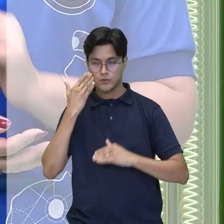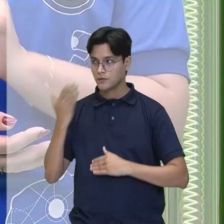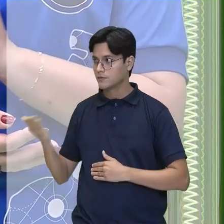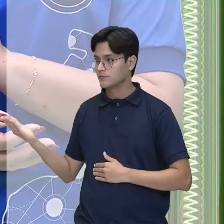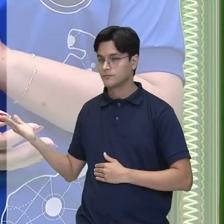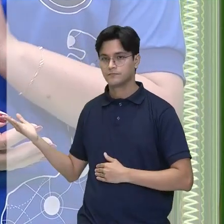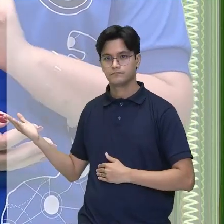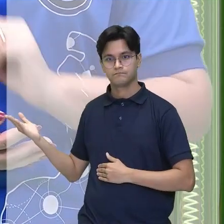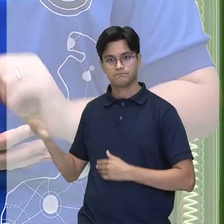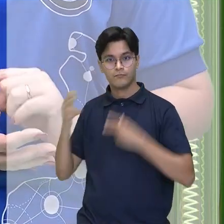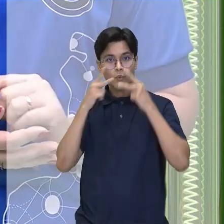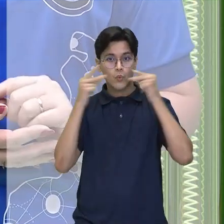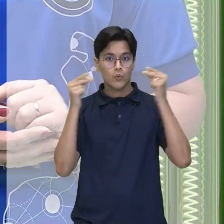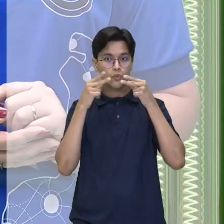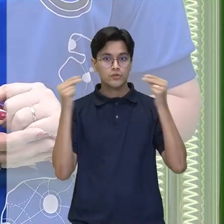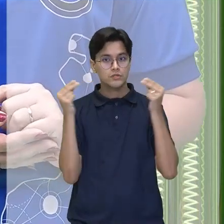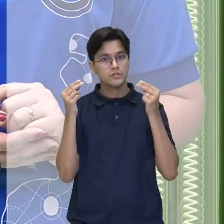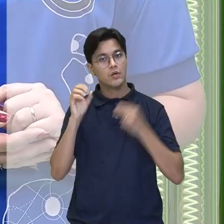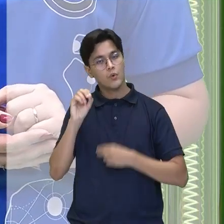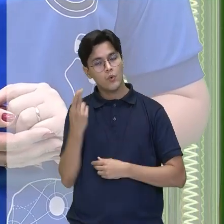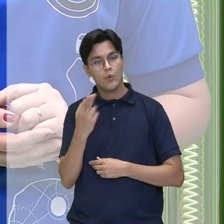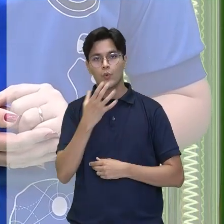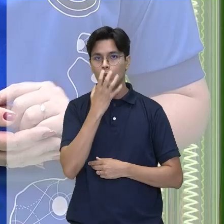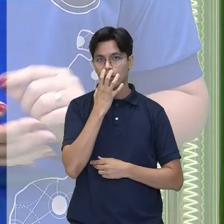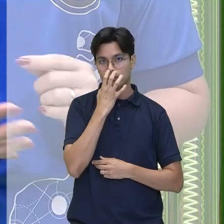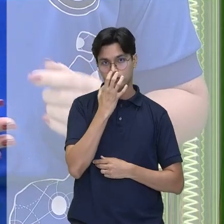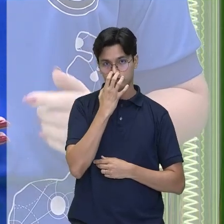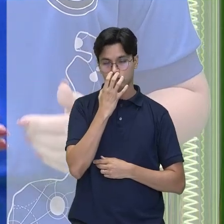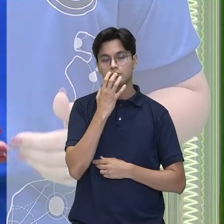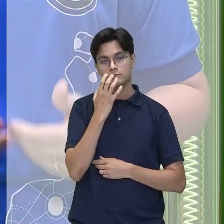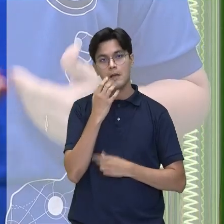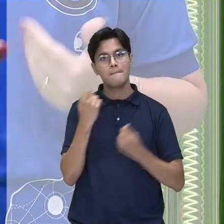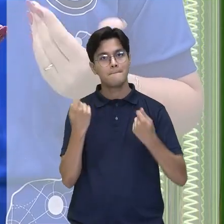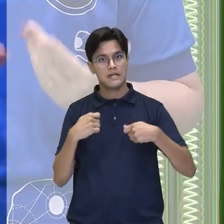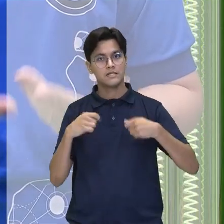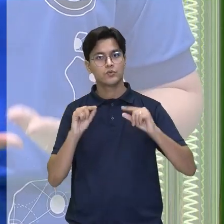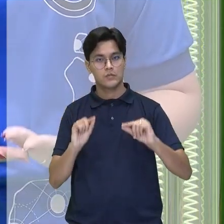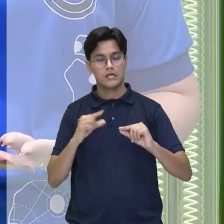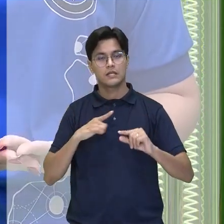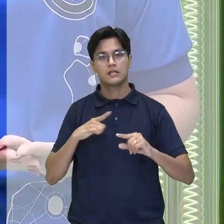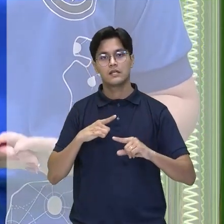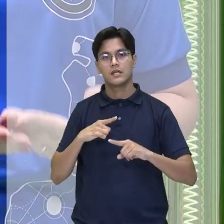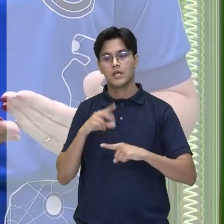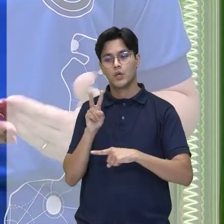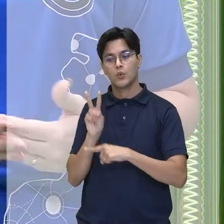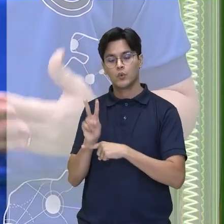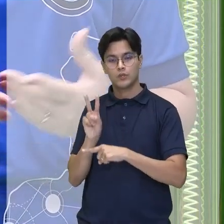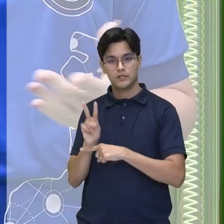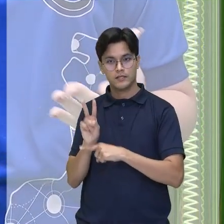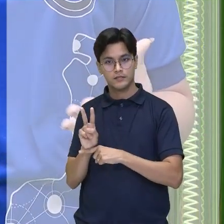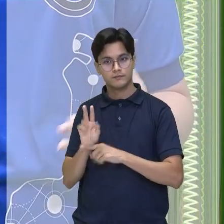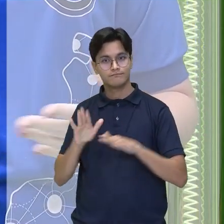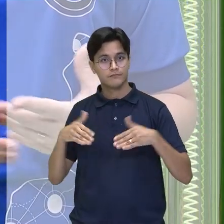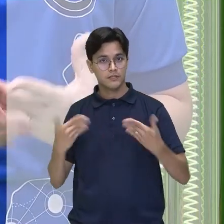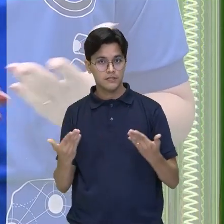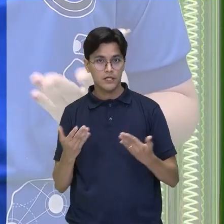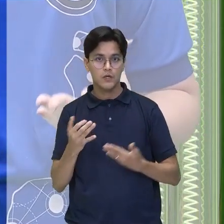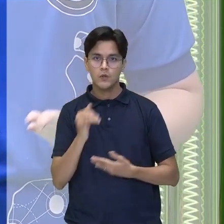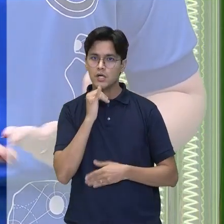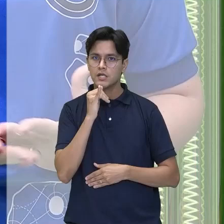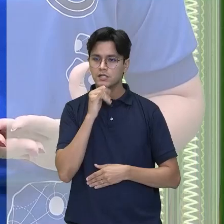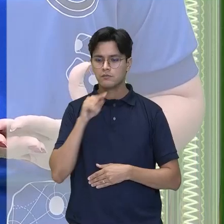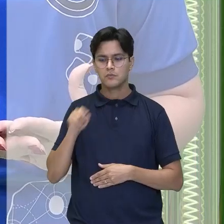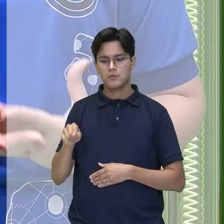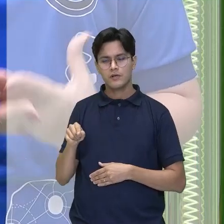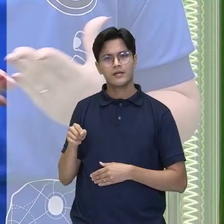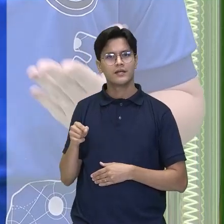como um gatinho, né, um cachorro, animal de estimação, eles precisam do cuidado, tá, gente? Então, nada de deixar eles assim, né,